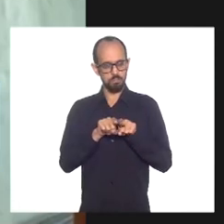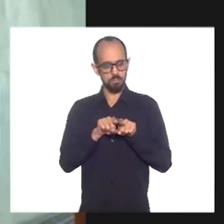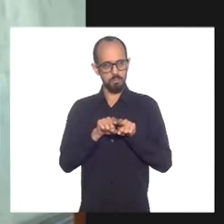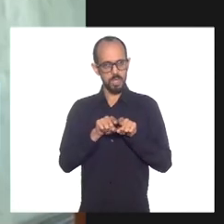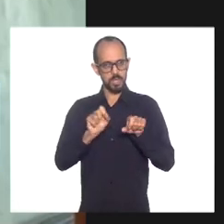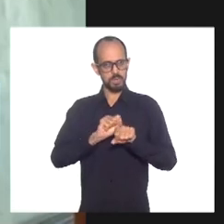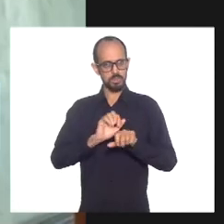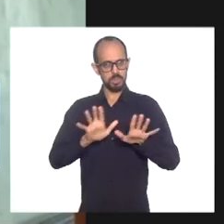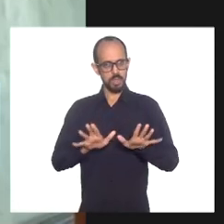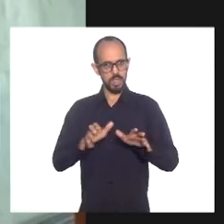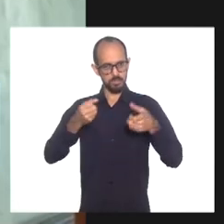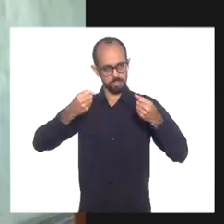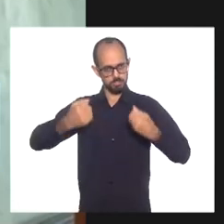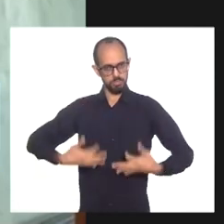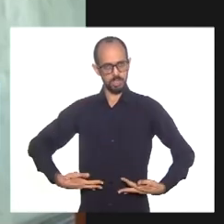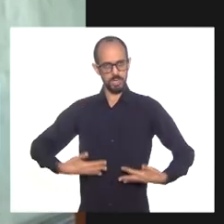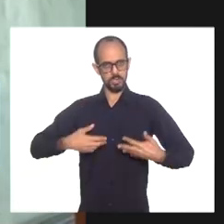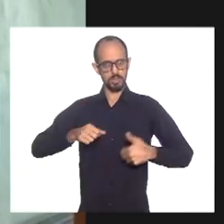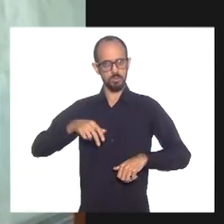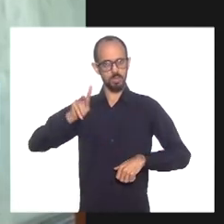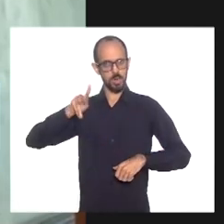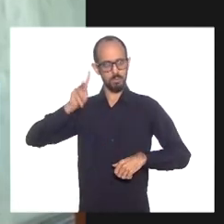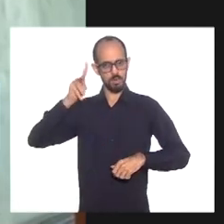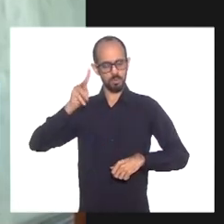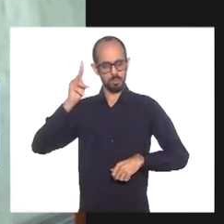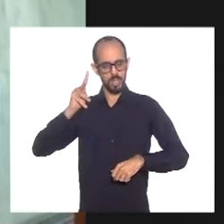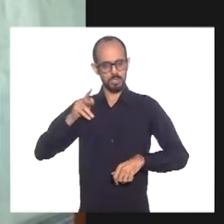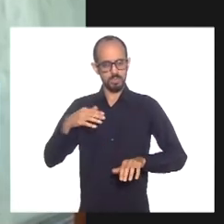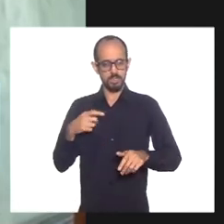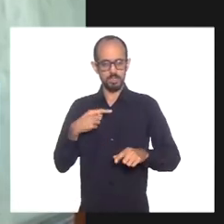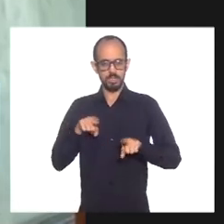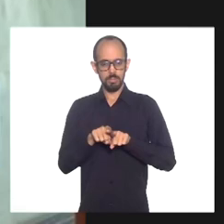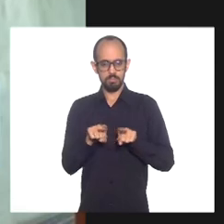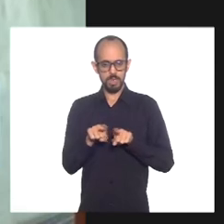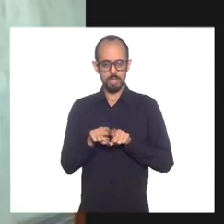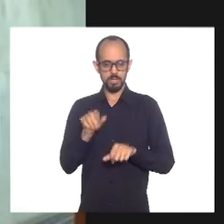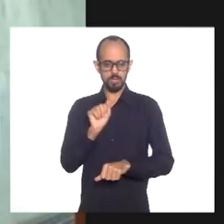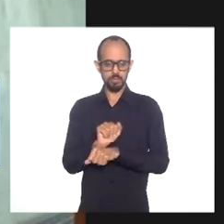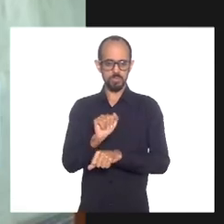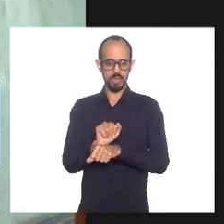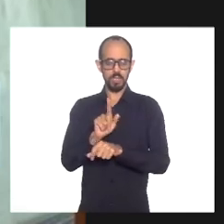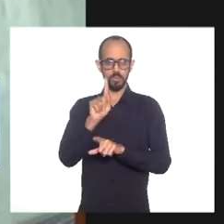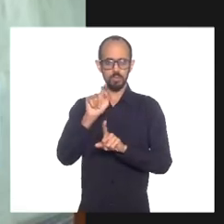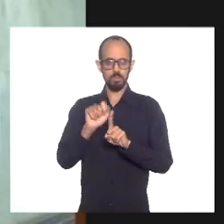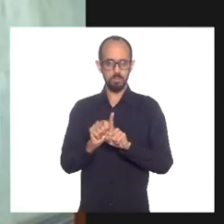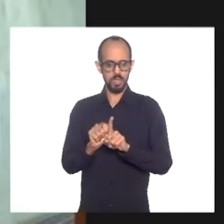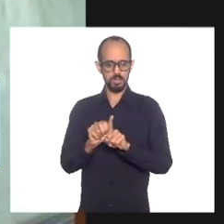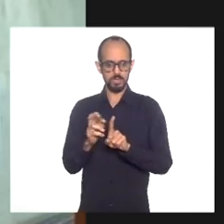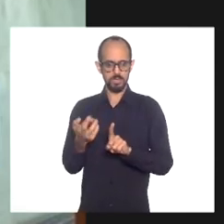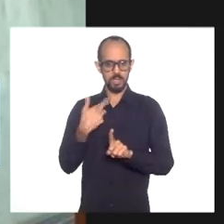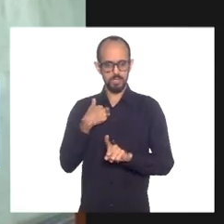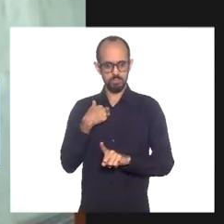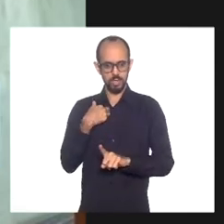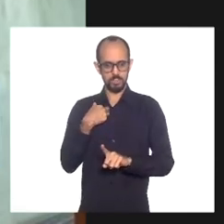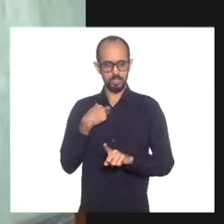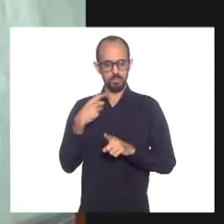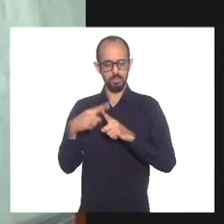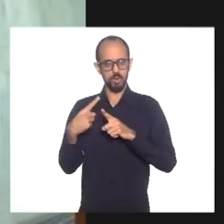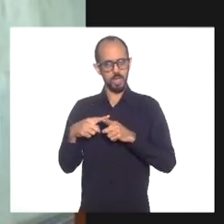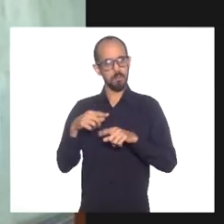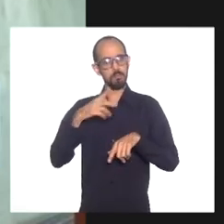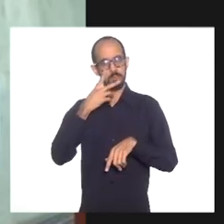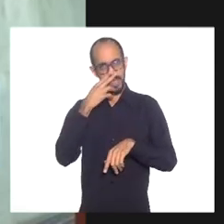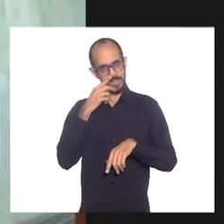Petrobras e estamos aguardando, né, já há pouco mais de um mês, essa resposta, porque eu acho que para eles é bem